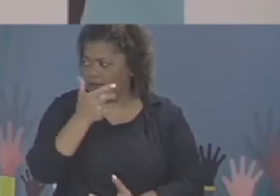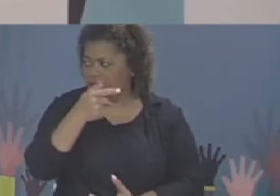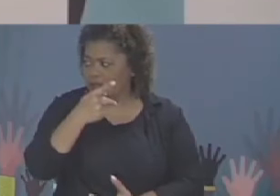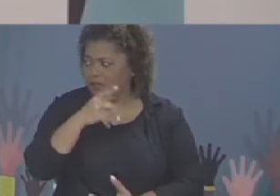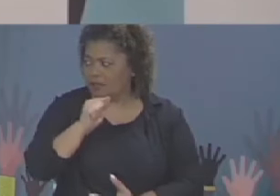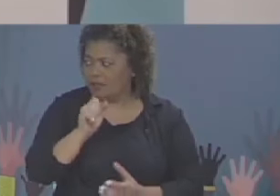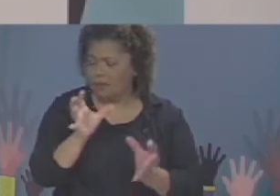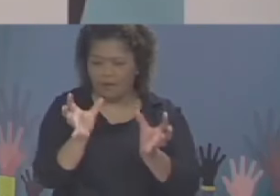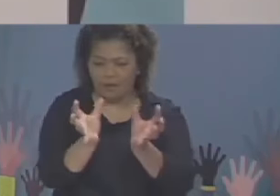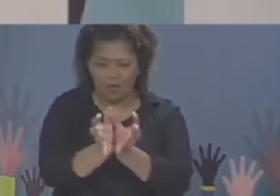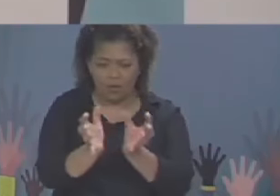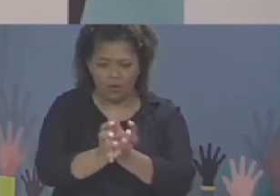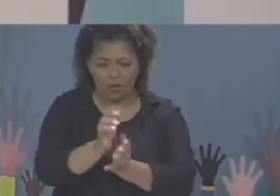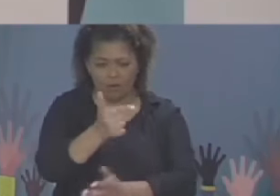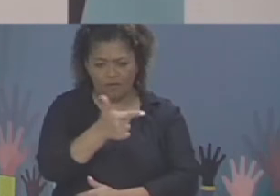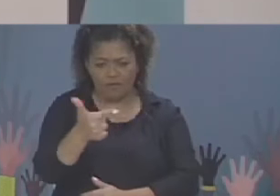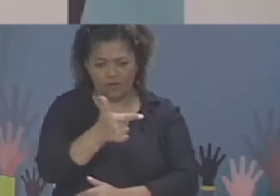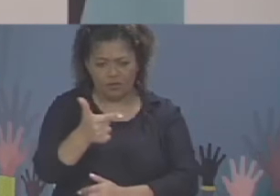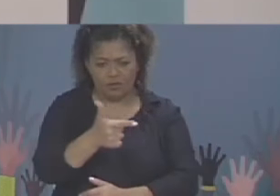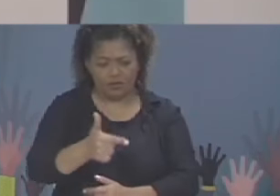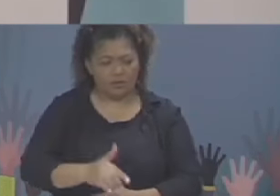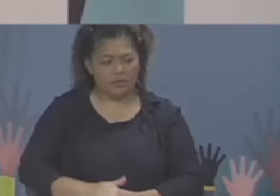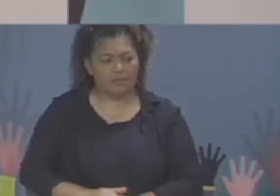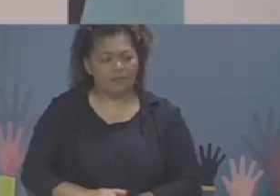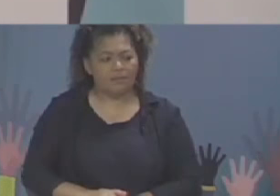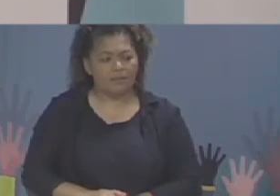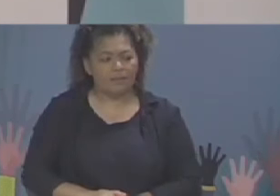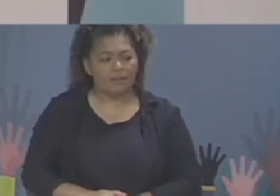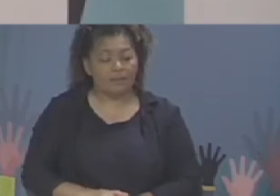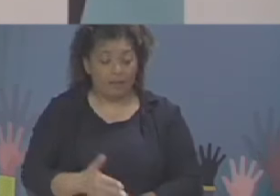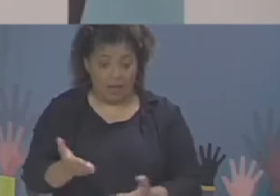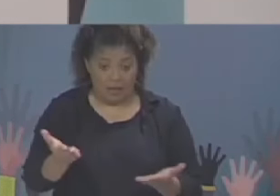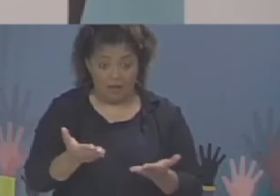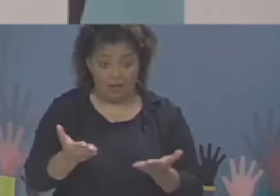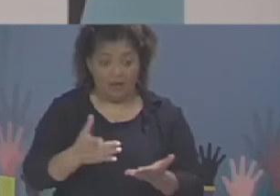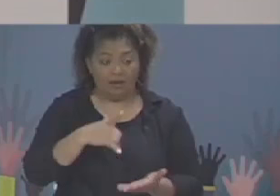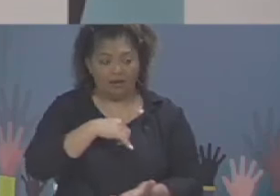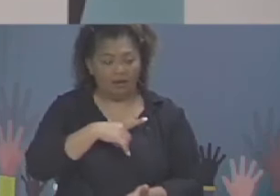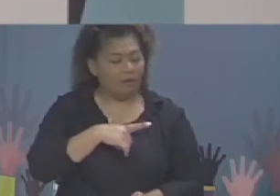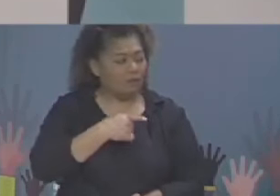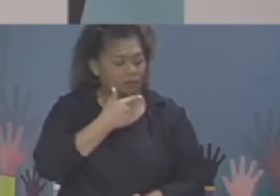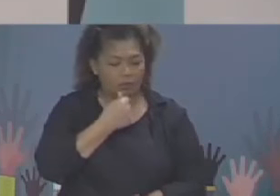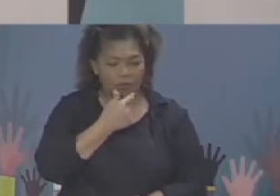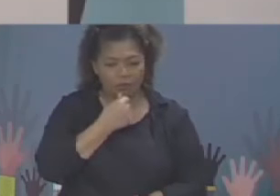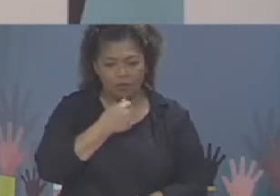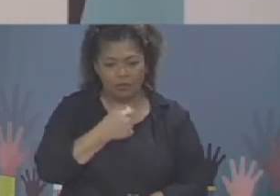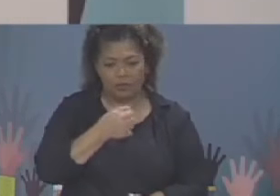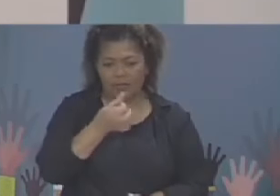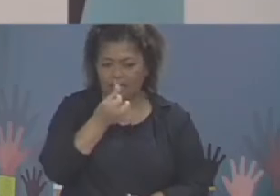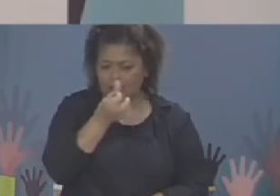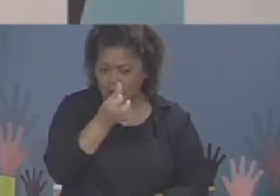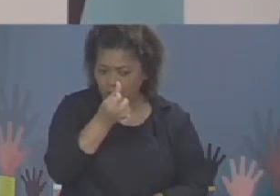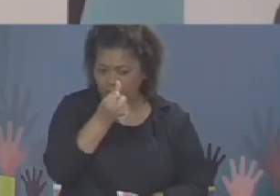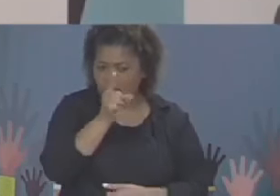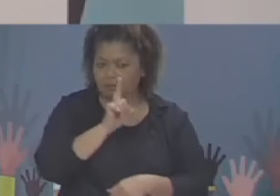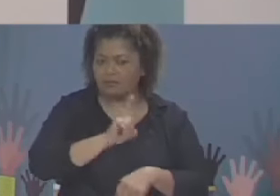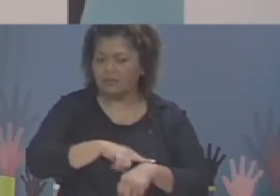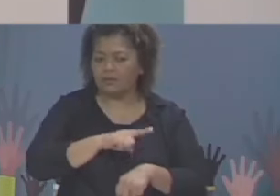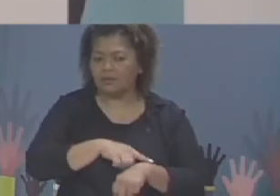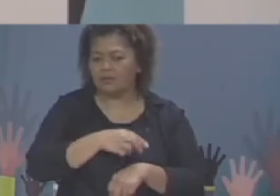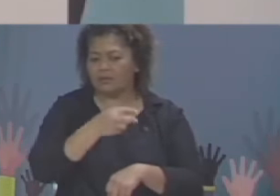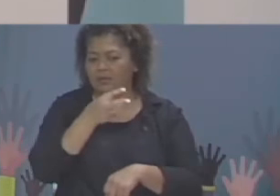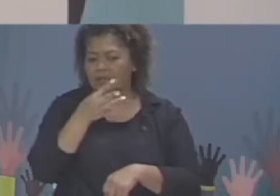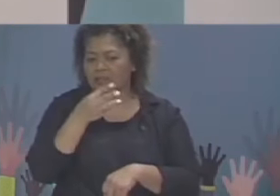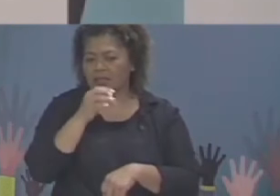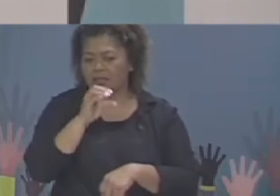o candidato da chapa 21, Luiz Anunciação, que terá 6 minutos e 30, onde sinalizaremos 1 minuto